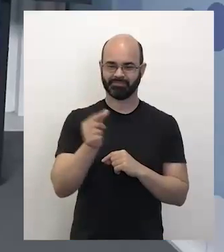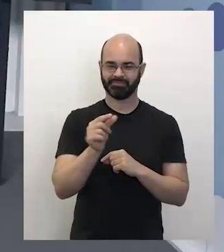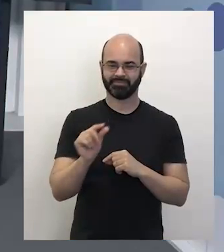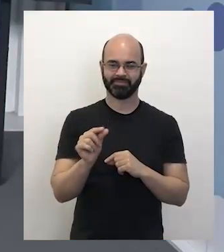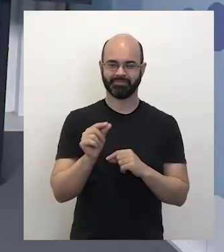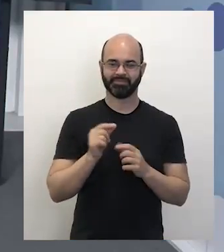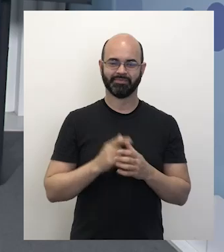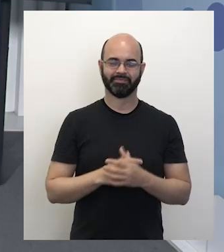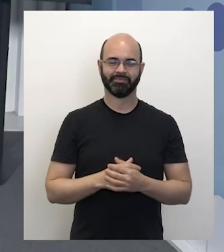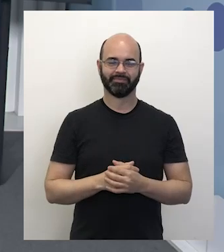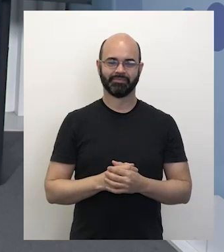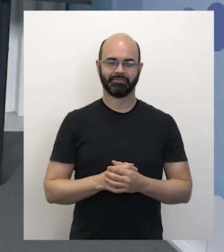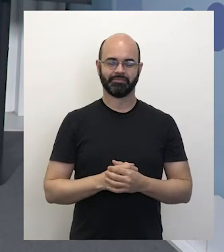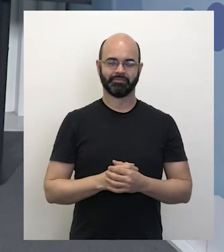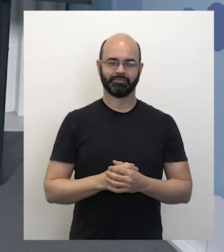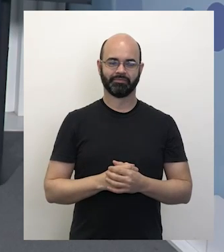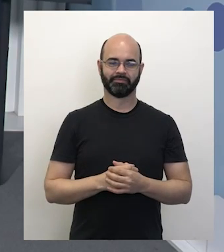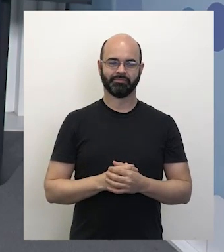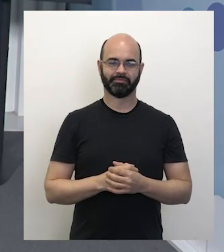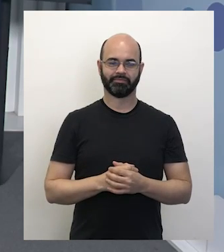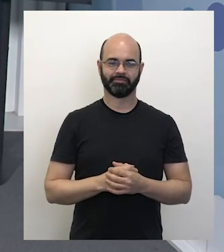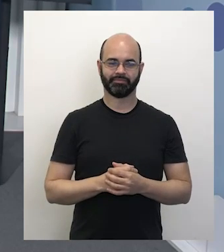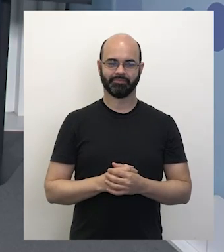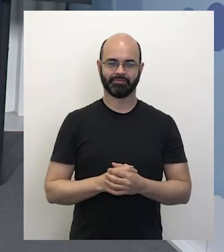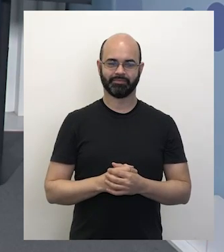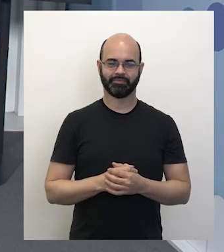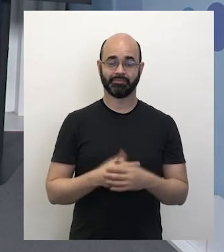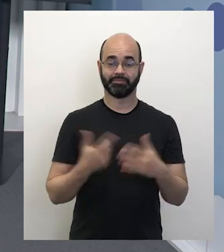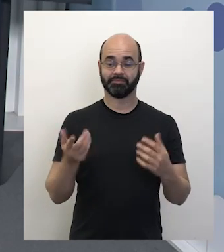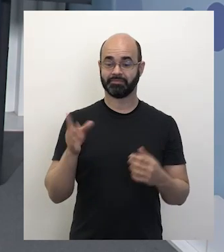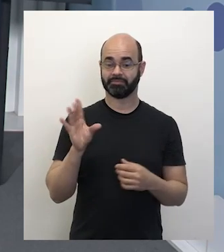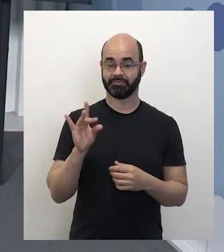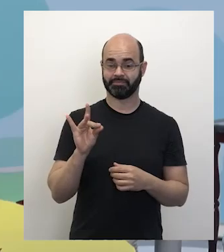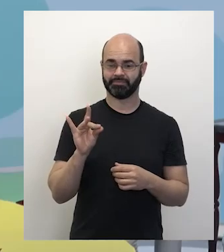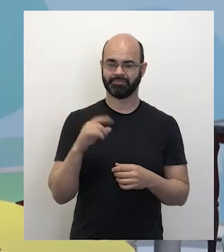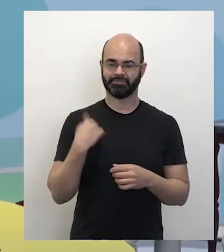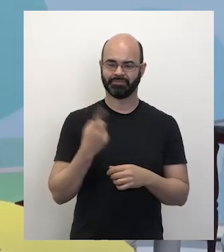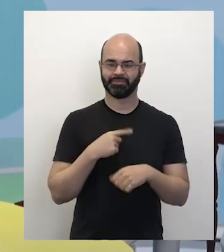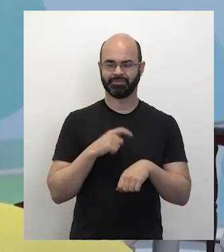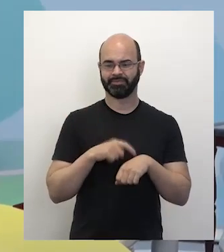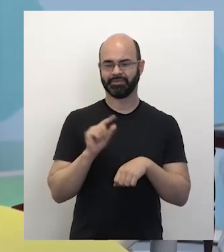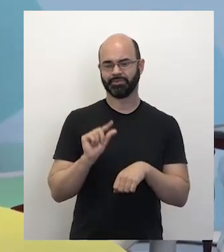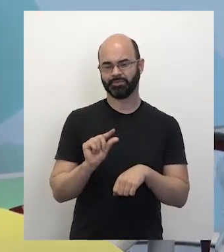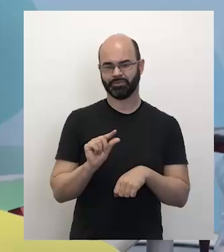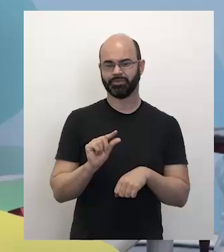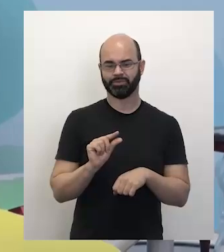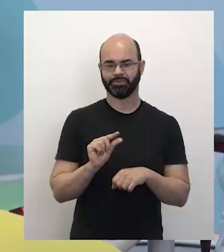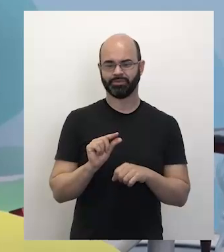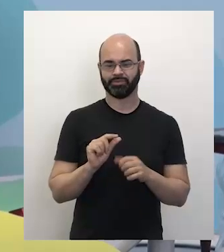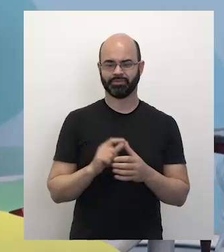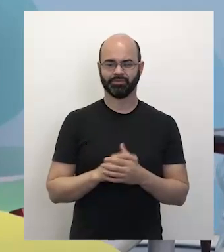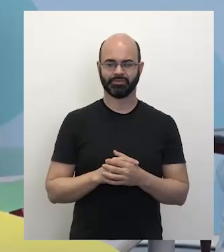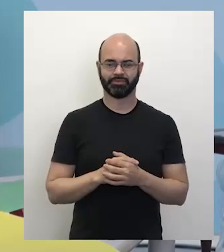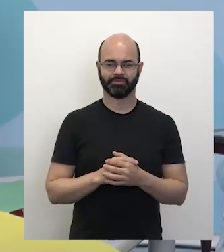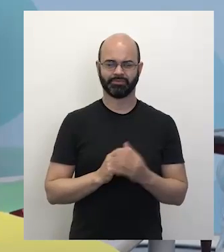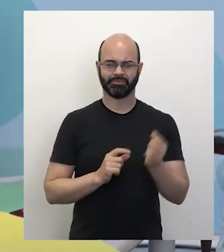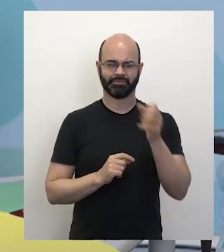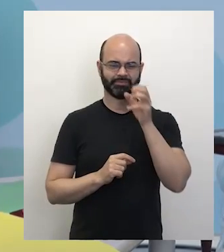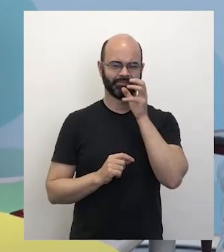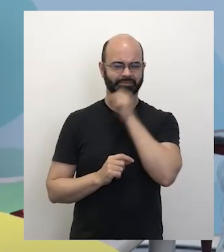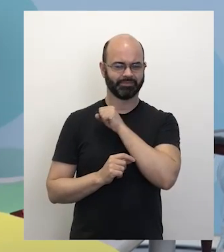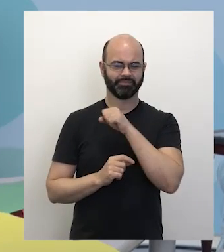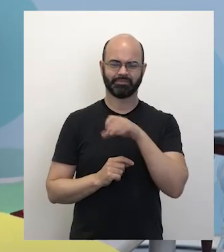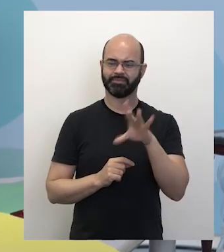já fiz, e a turma, é só colar. Como a gente tem pouquinho tempo na aula, tem que ser rapidinho. Cola